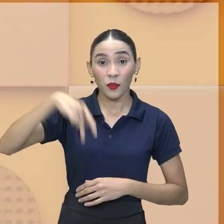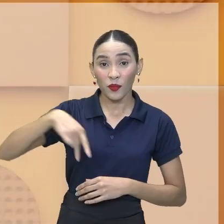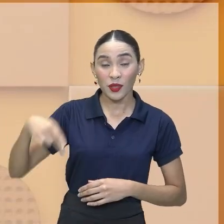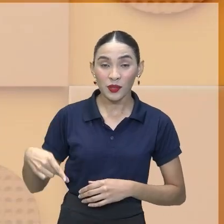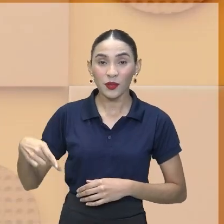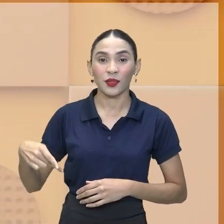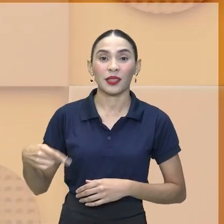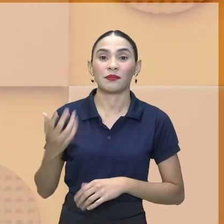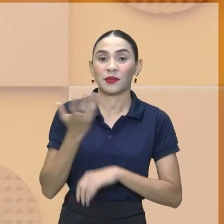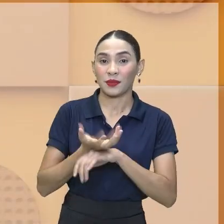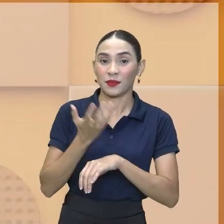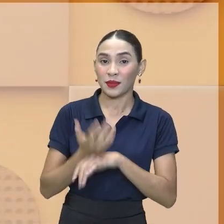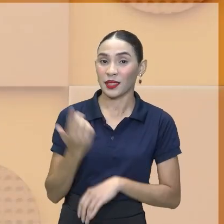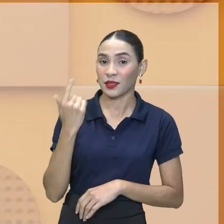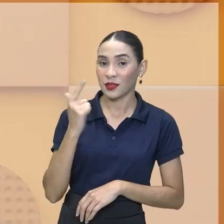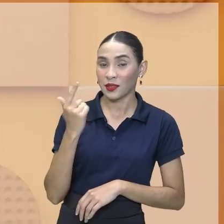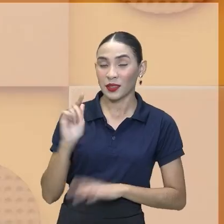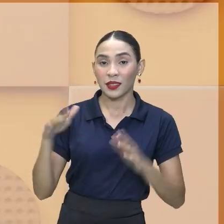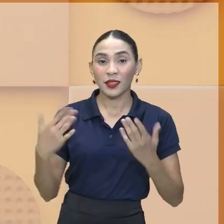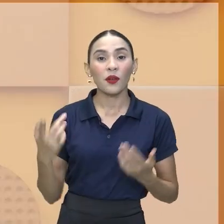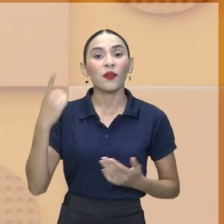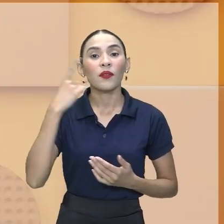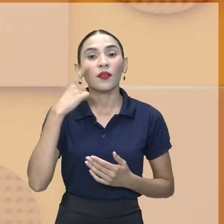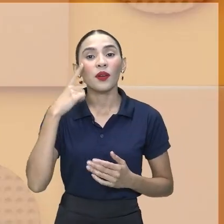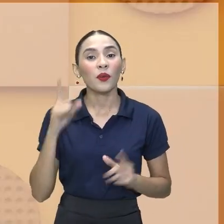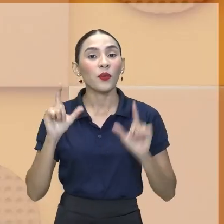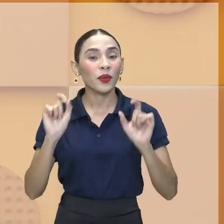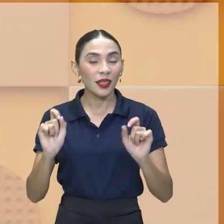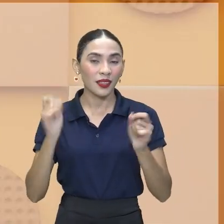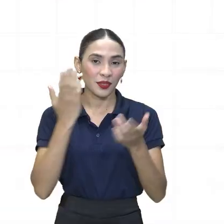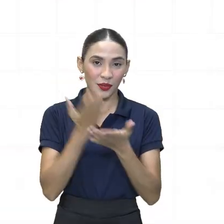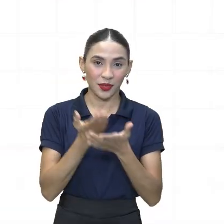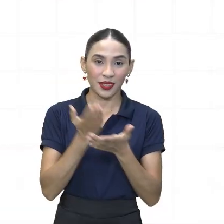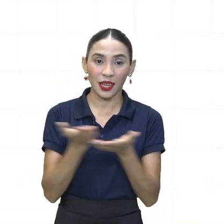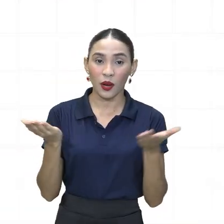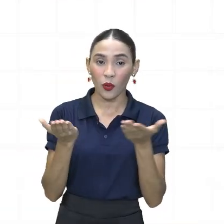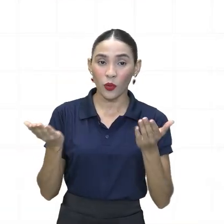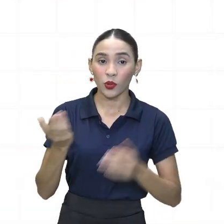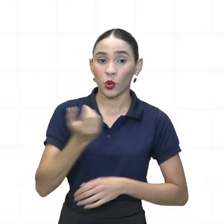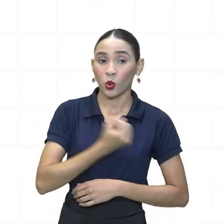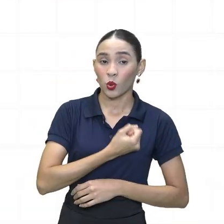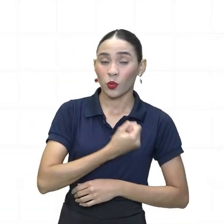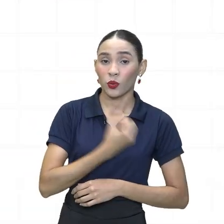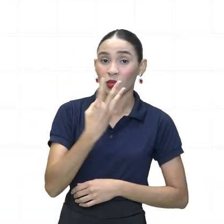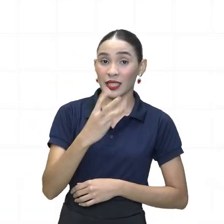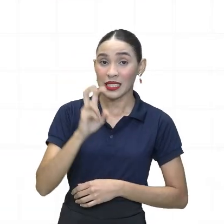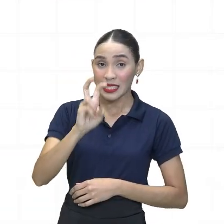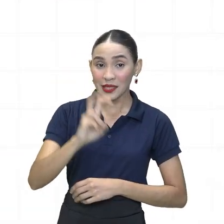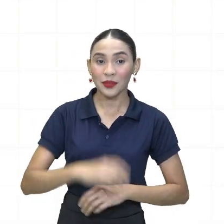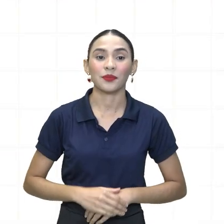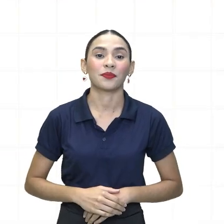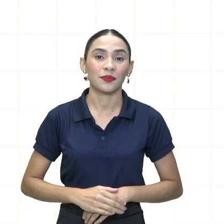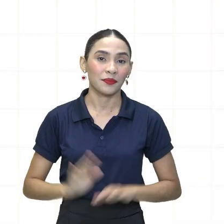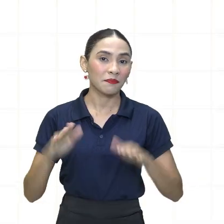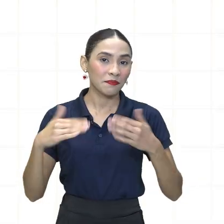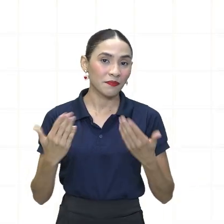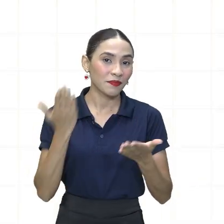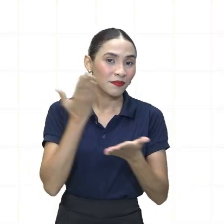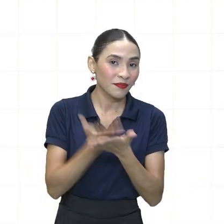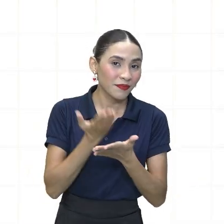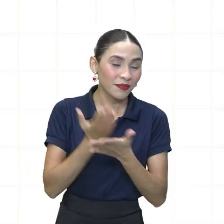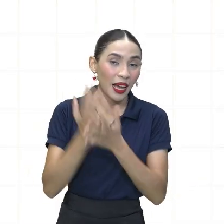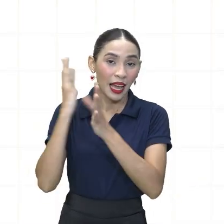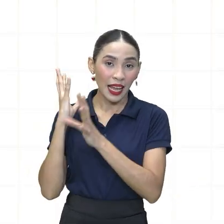desse componente. Vamos verificar o que iremos estudar nesta aula de número 35. Nós estudaremos